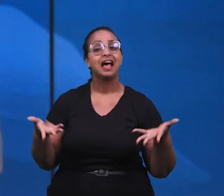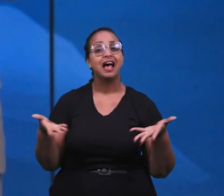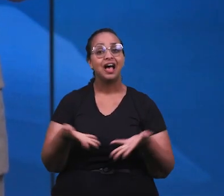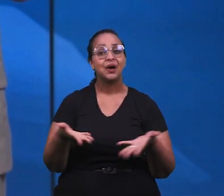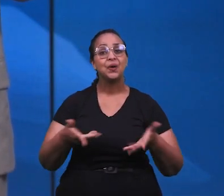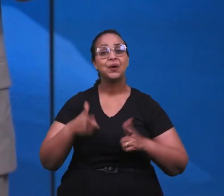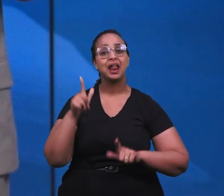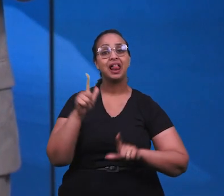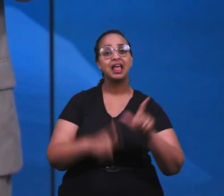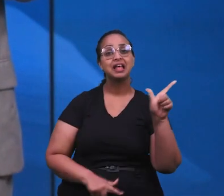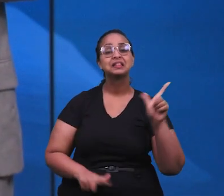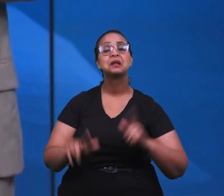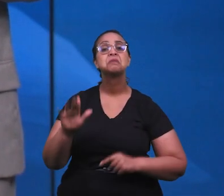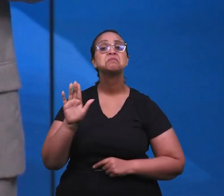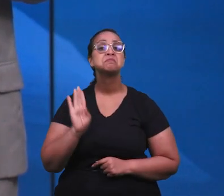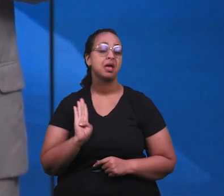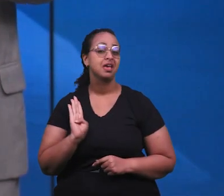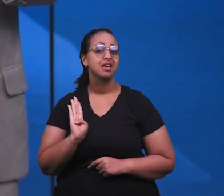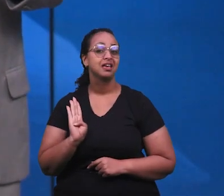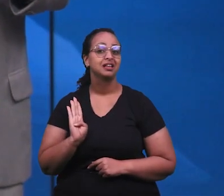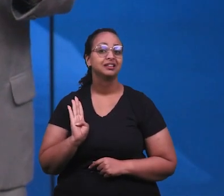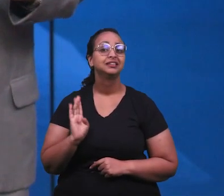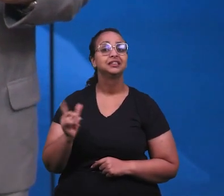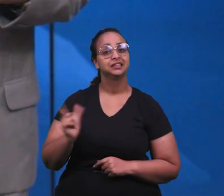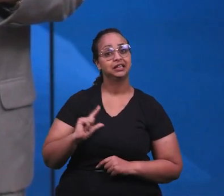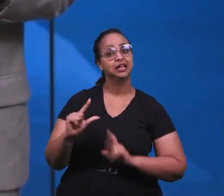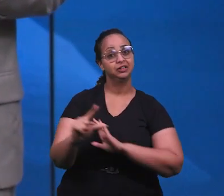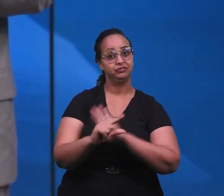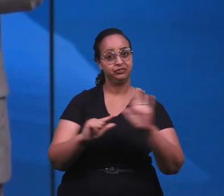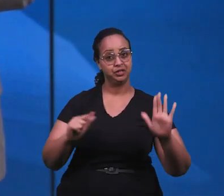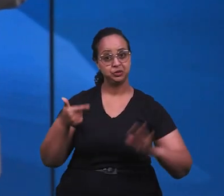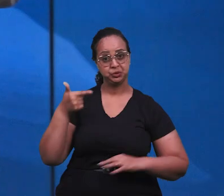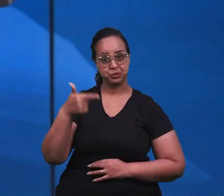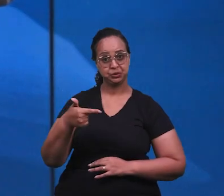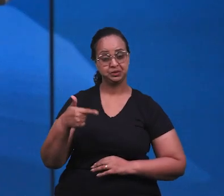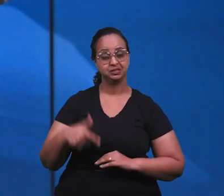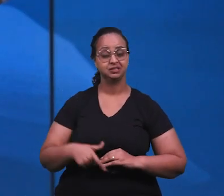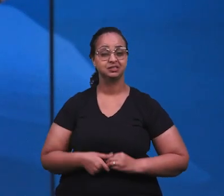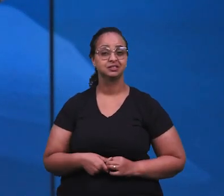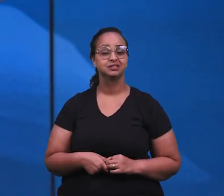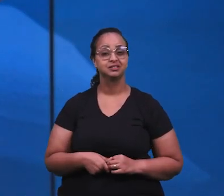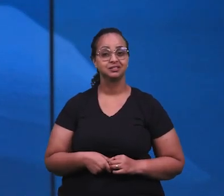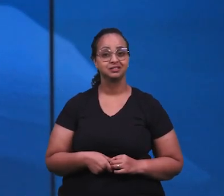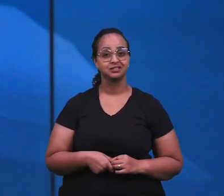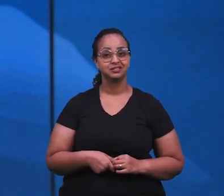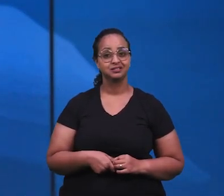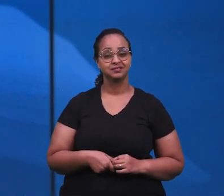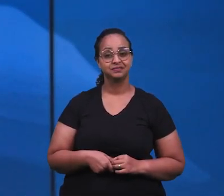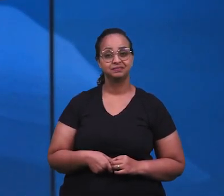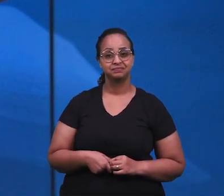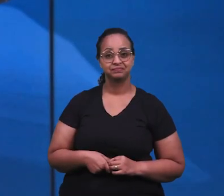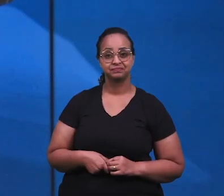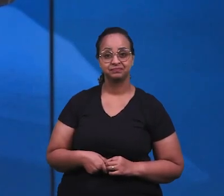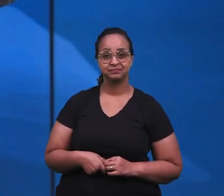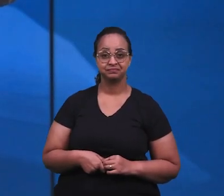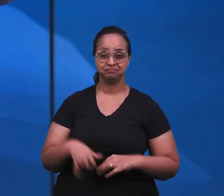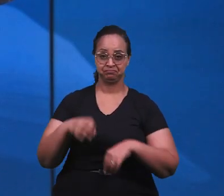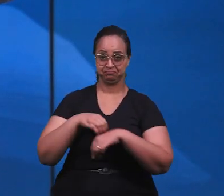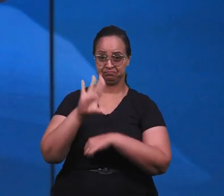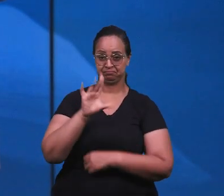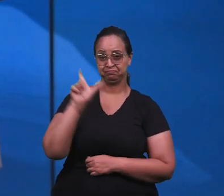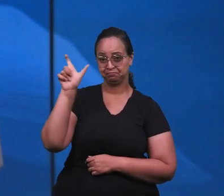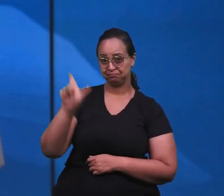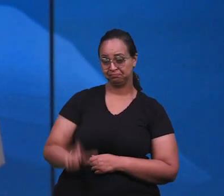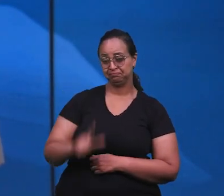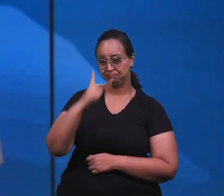a letra seguinte, ou seja, o segundo verso, verso 2, quem vai nos comentar